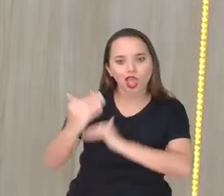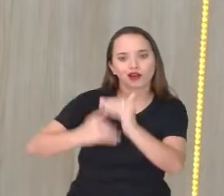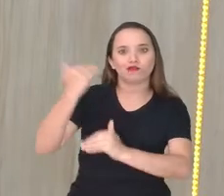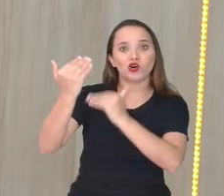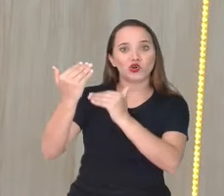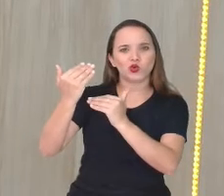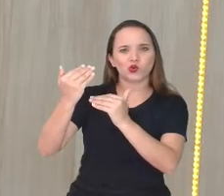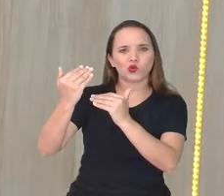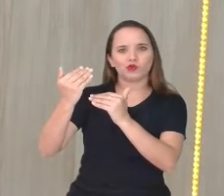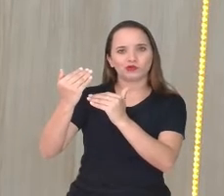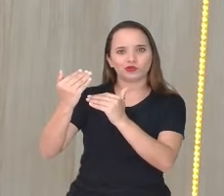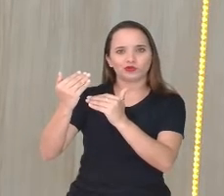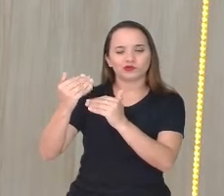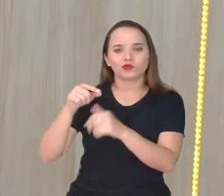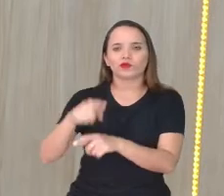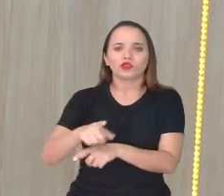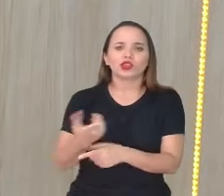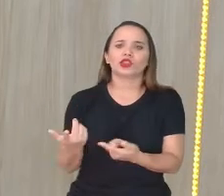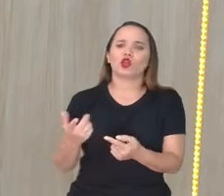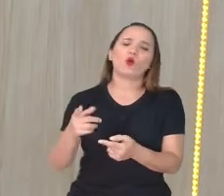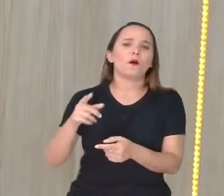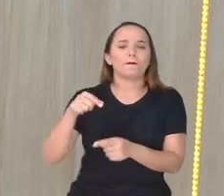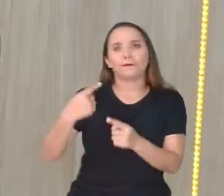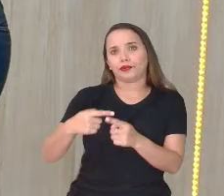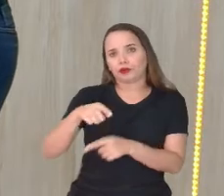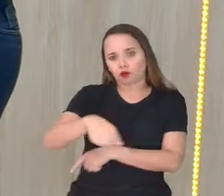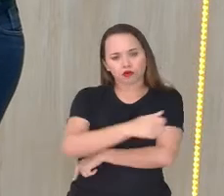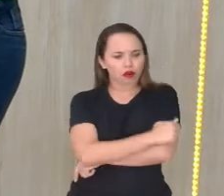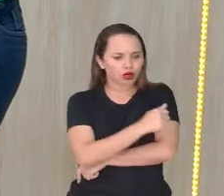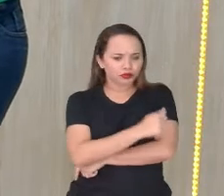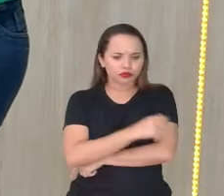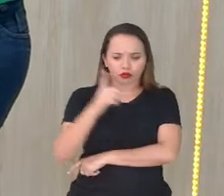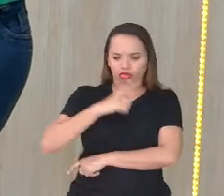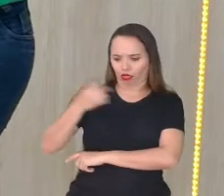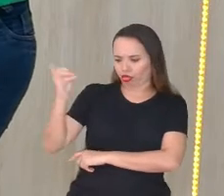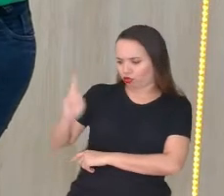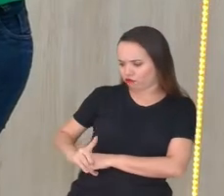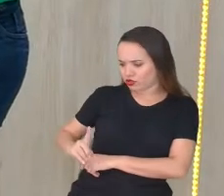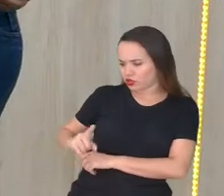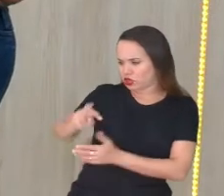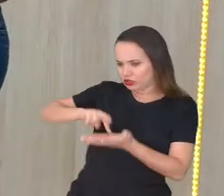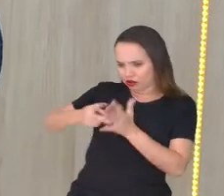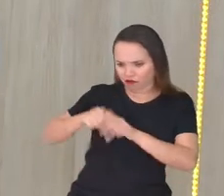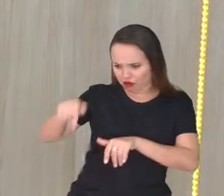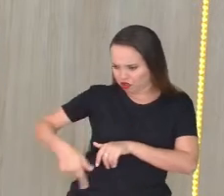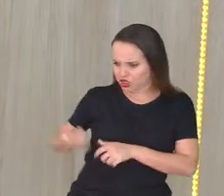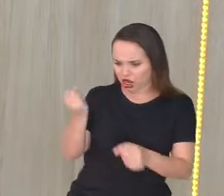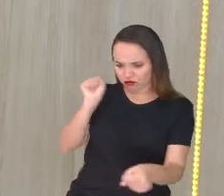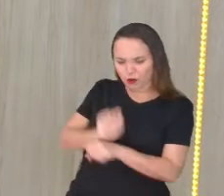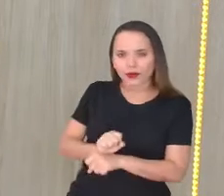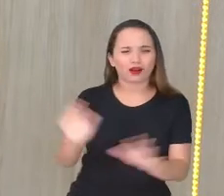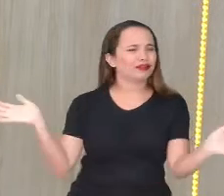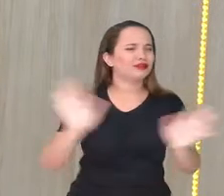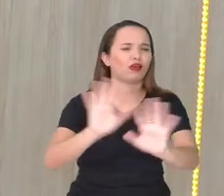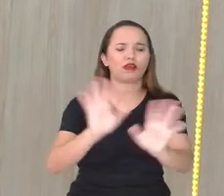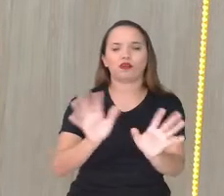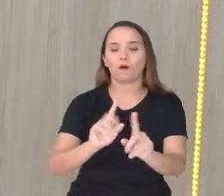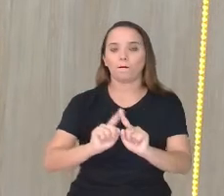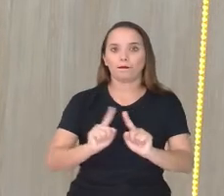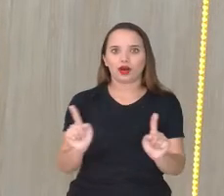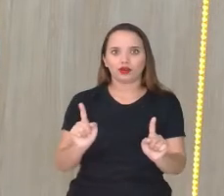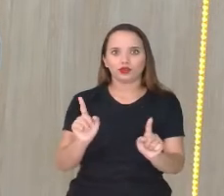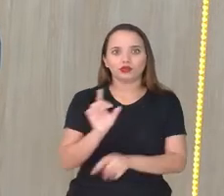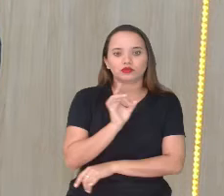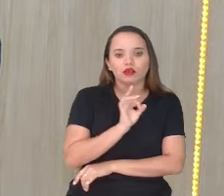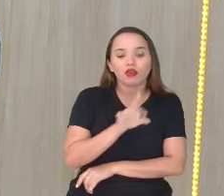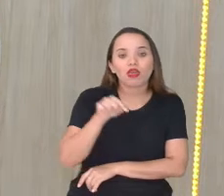esse estudante ele tem alguma deficiência que ele não vai progredir. Lógico que isso acontece de maneira